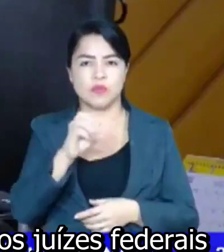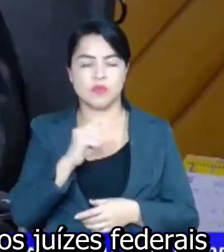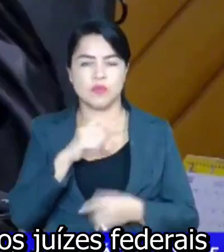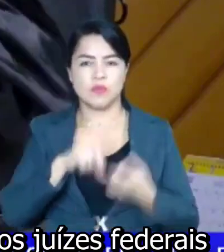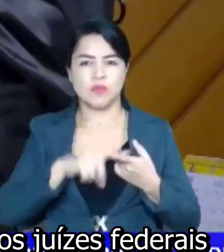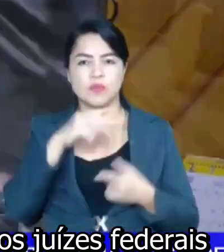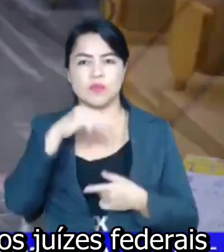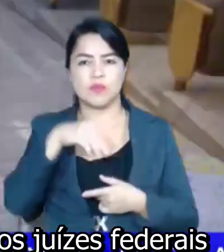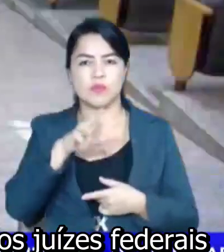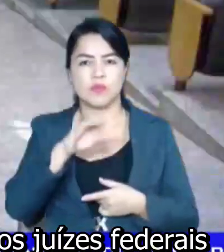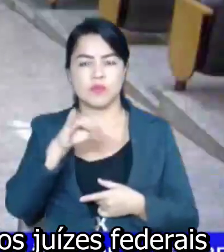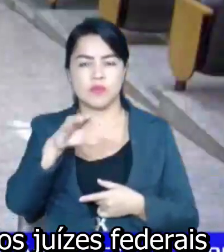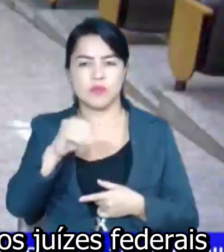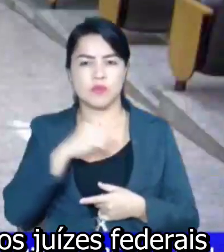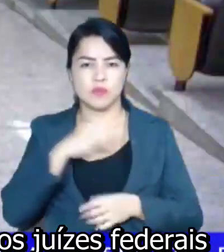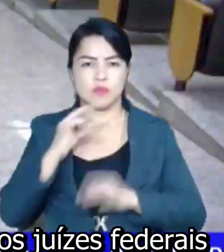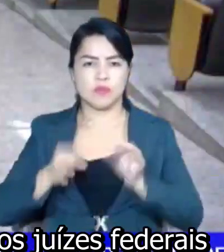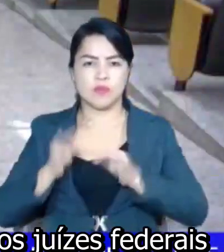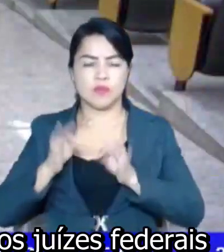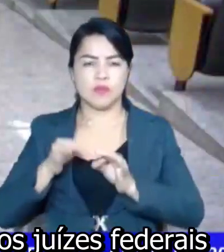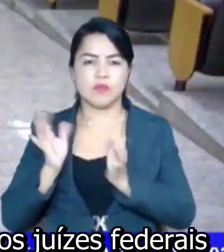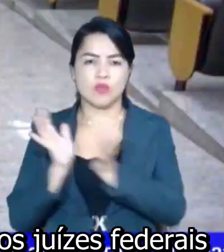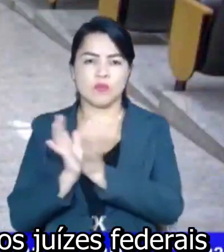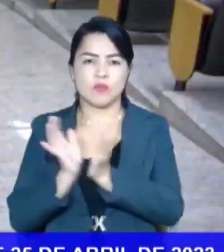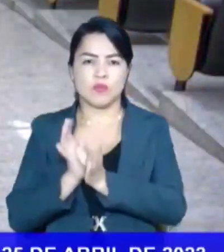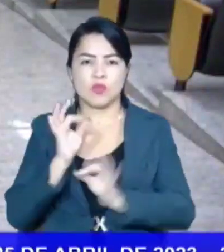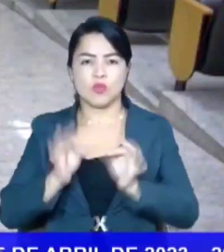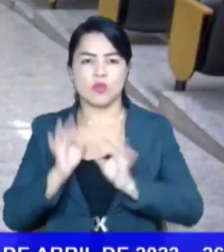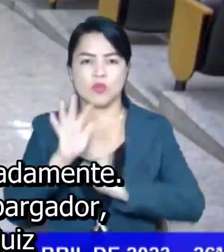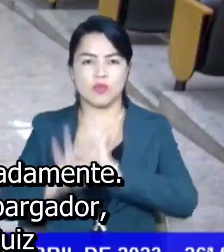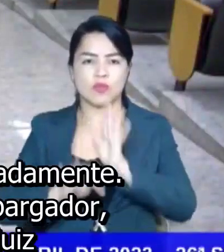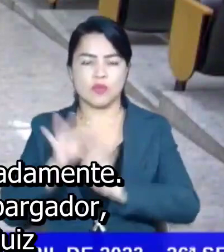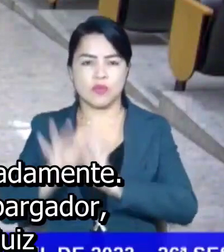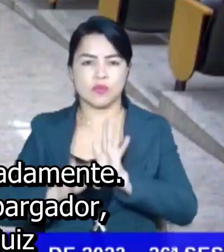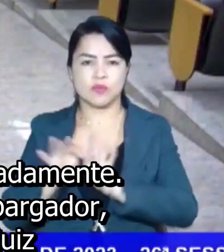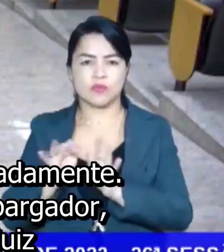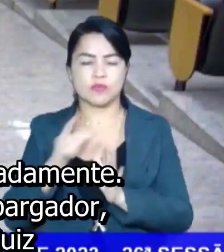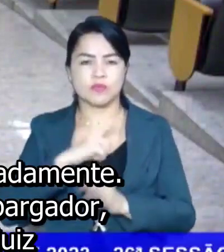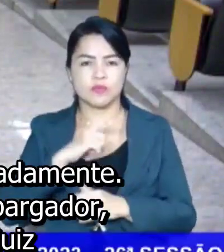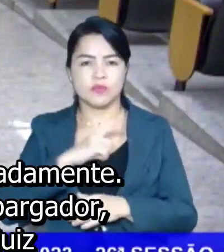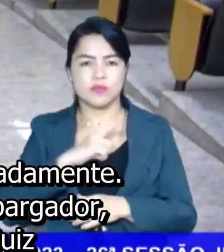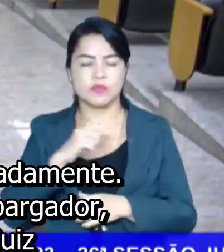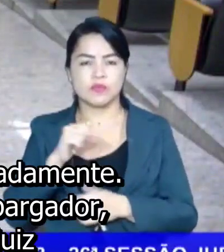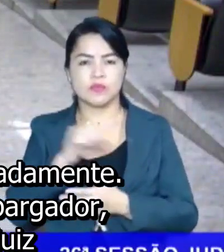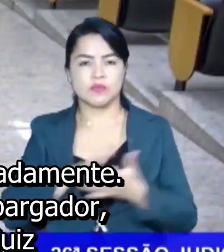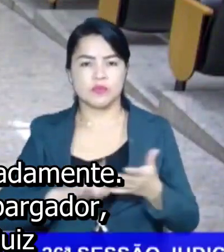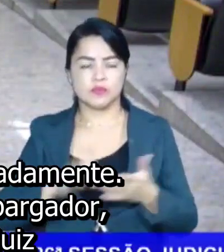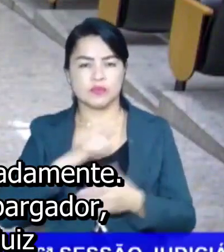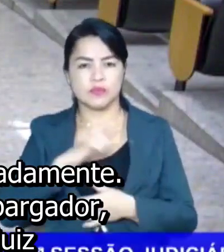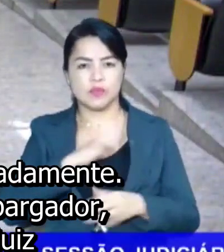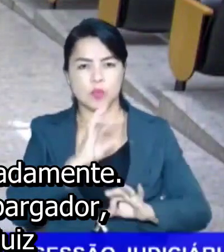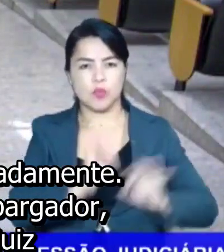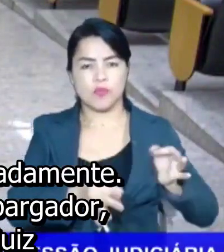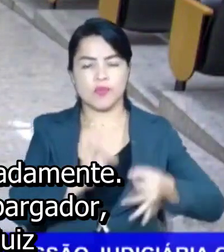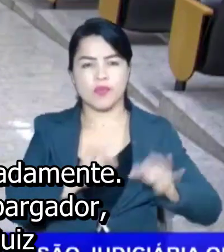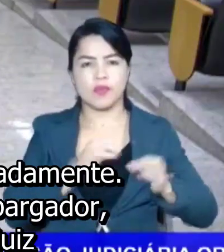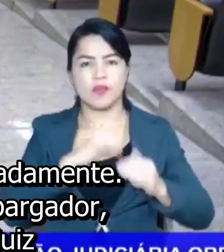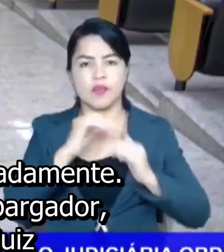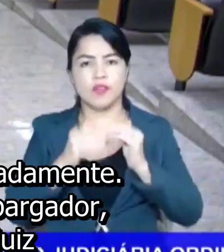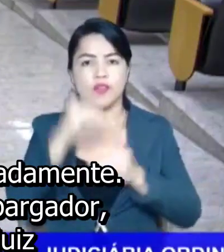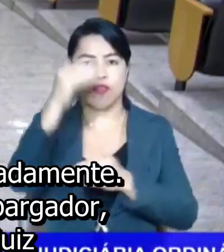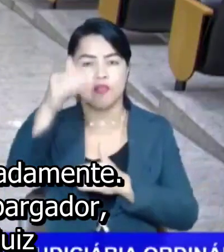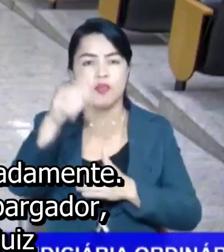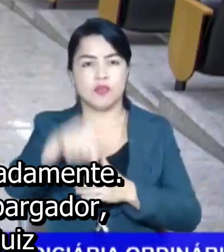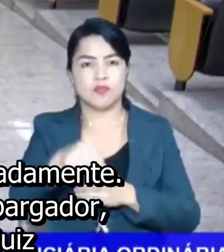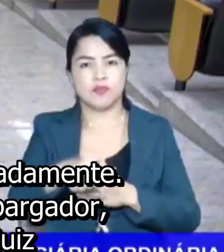juiz eleitoral da classe do juiz federal. Imagem do plenário, todos os desembargadores acomodados em seus lugares. Fora da